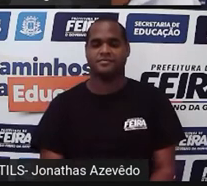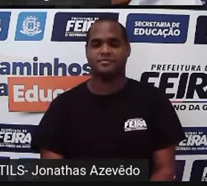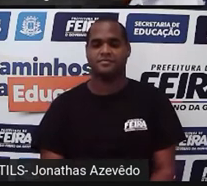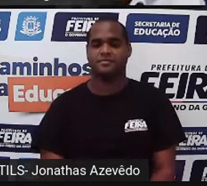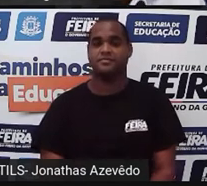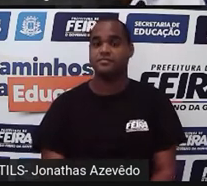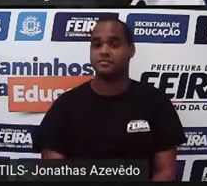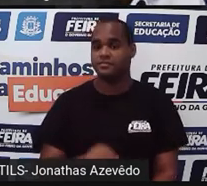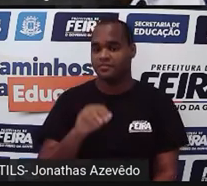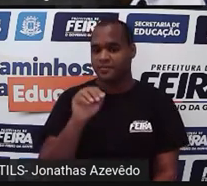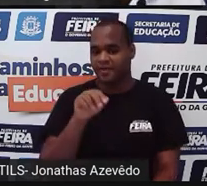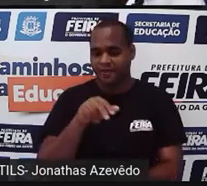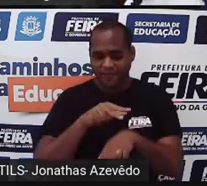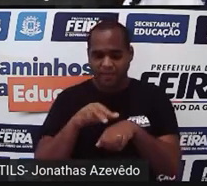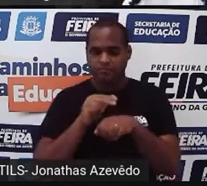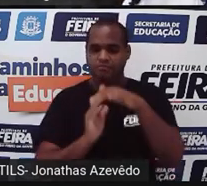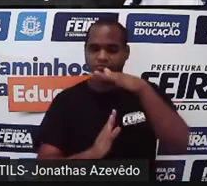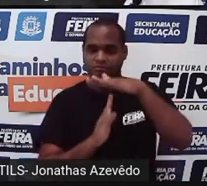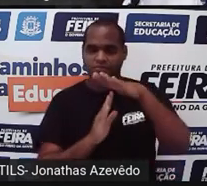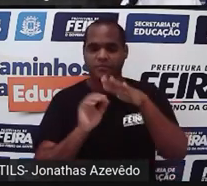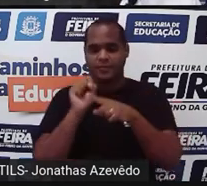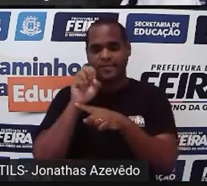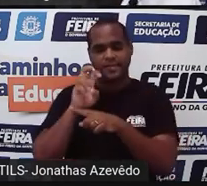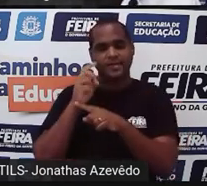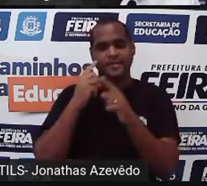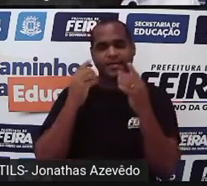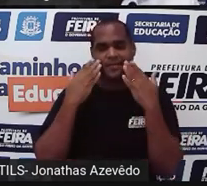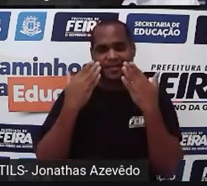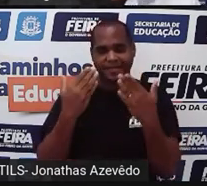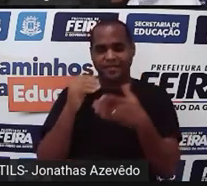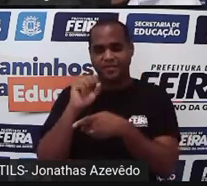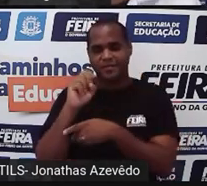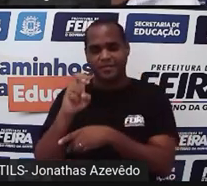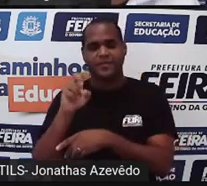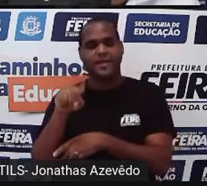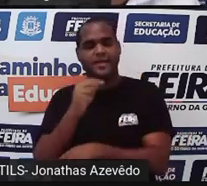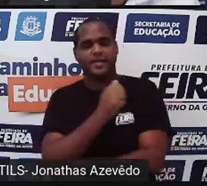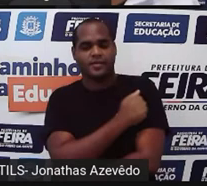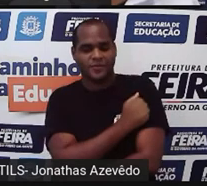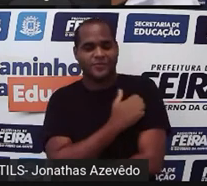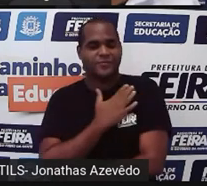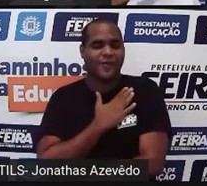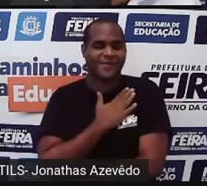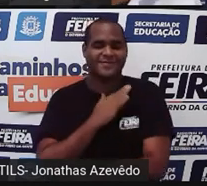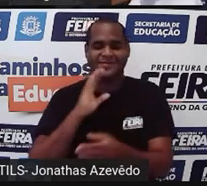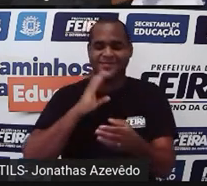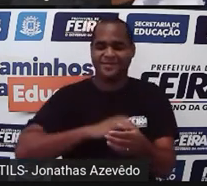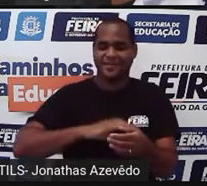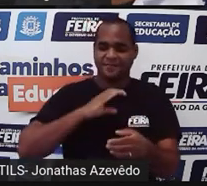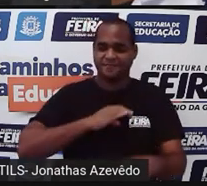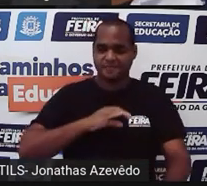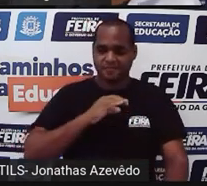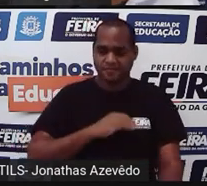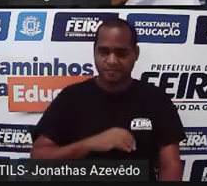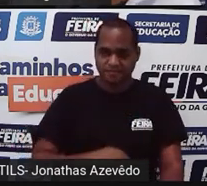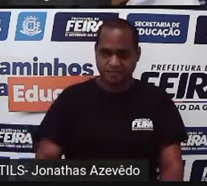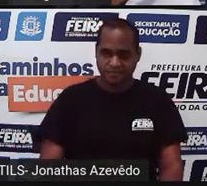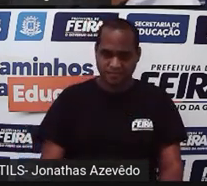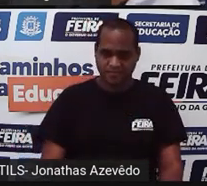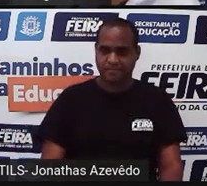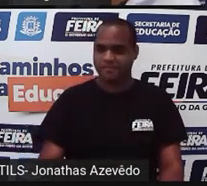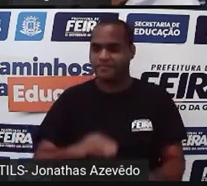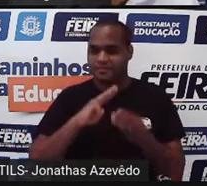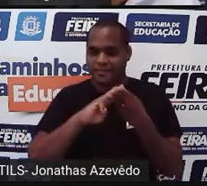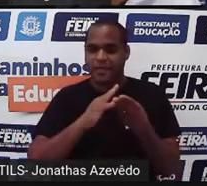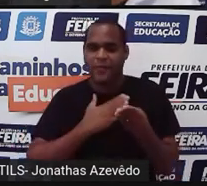que vai até a altura 85, representa os 85 alunos que gostam de português. Matemática, quando a gente olha